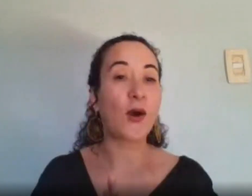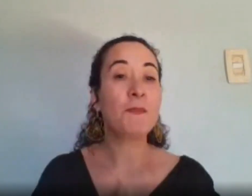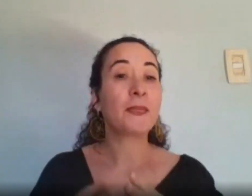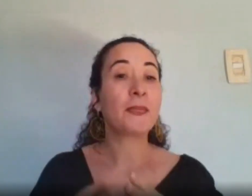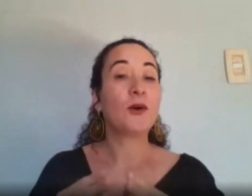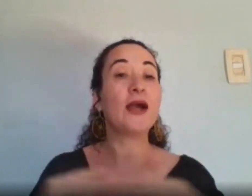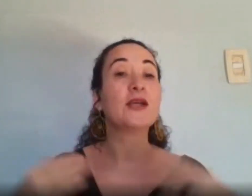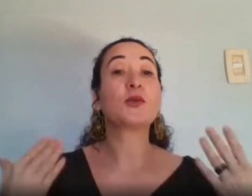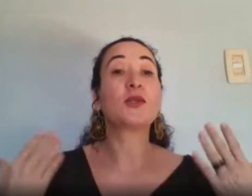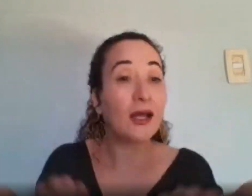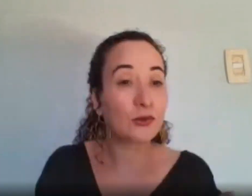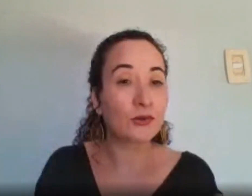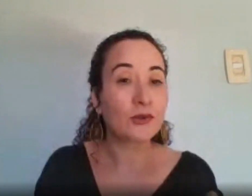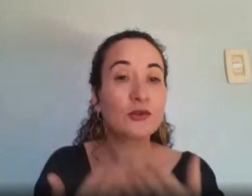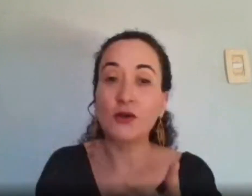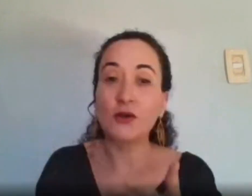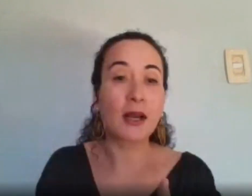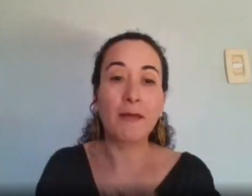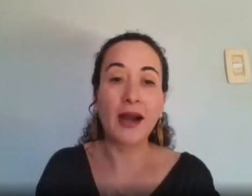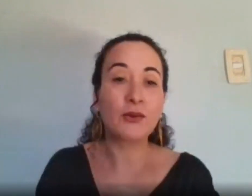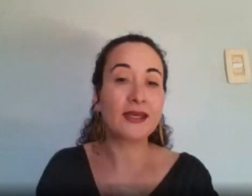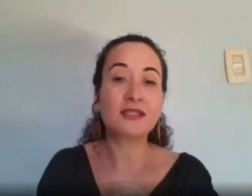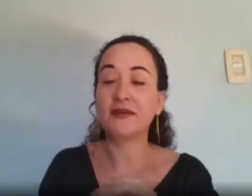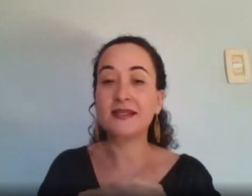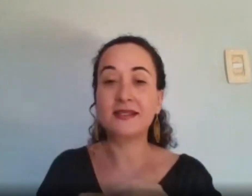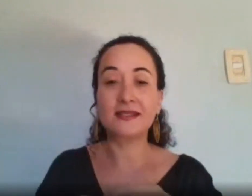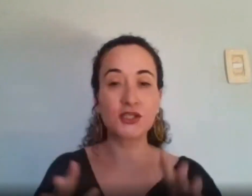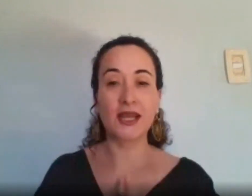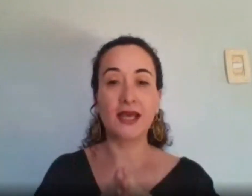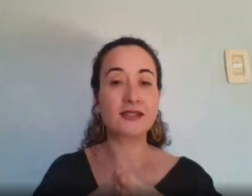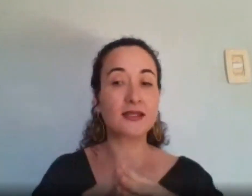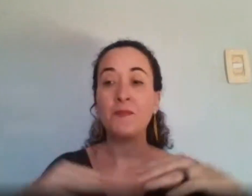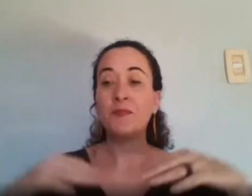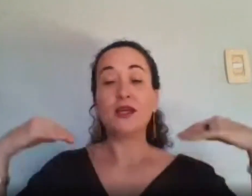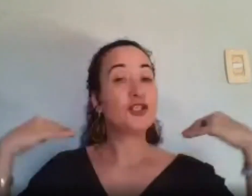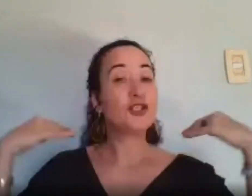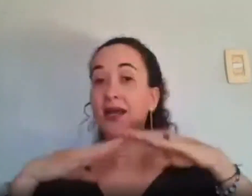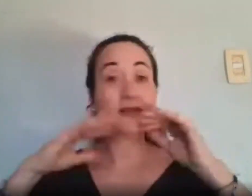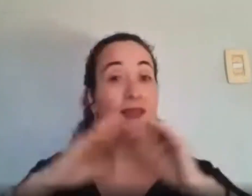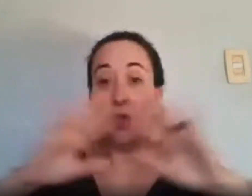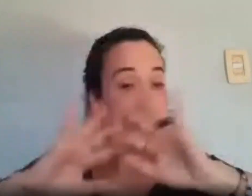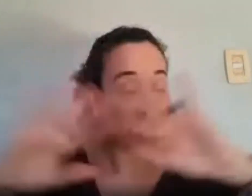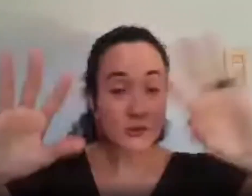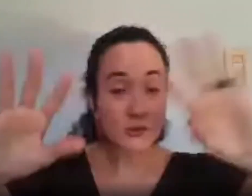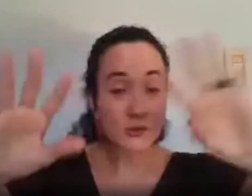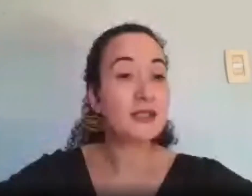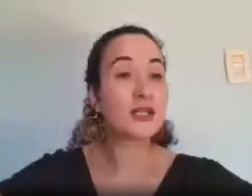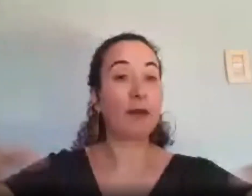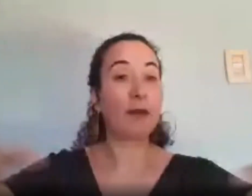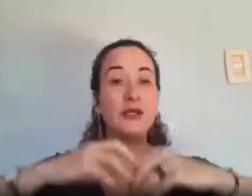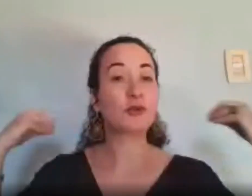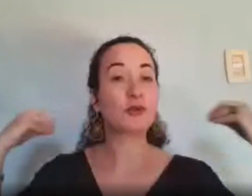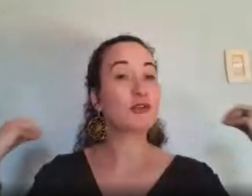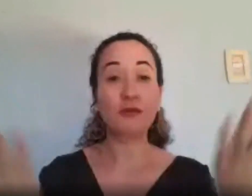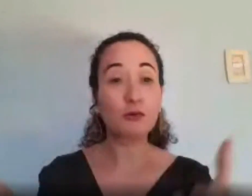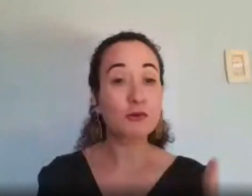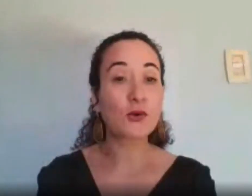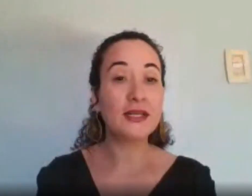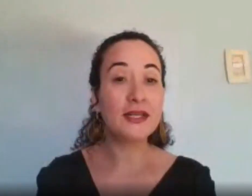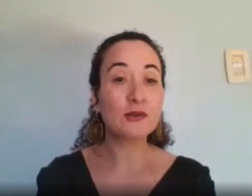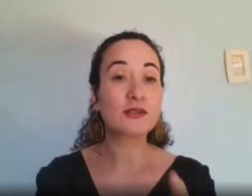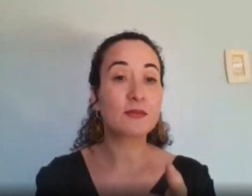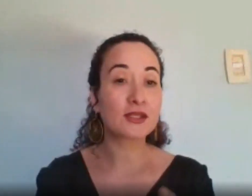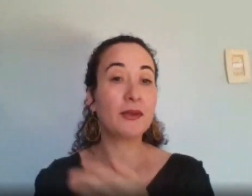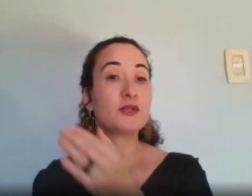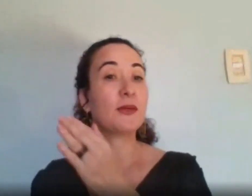só o resultado do nosso trabalho, que às vezes a gente quer, assim, já ter os resultados imediatamente, todos os